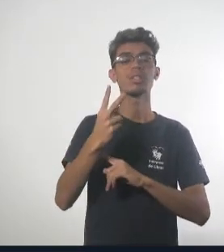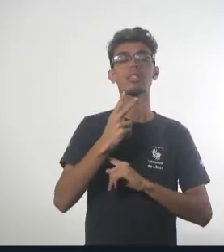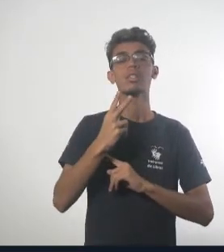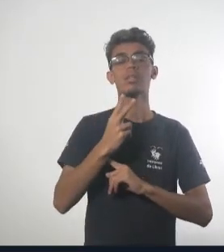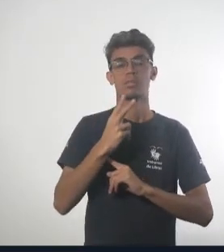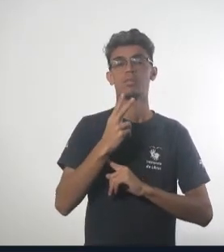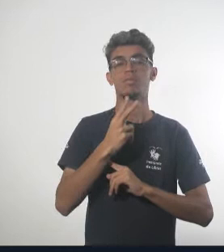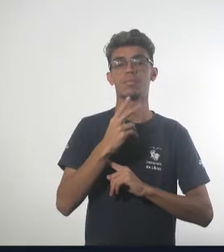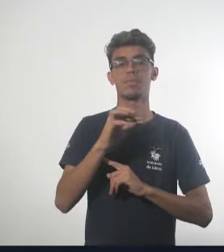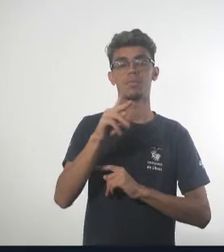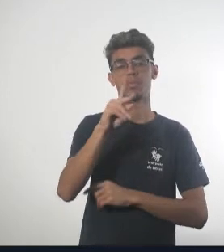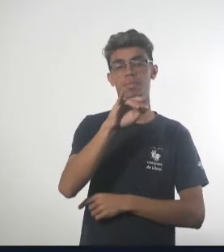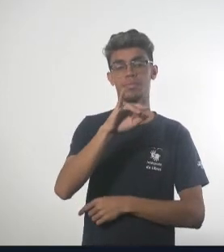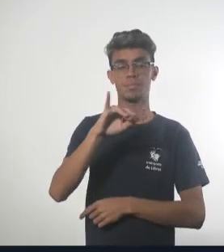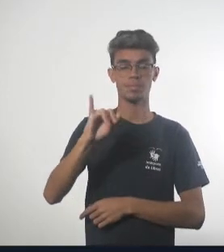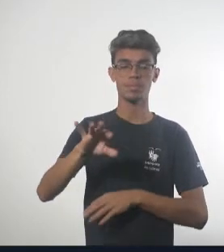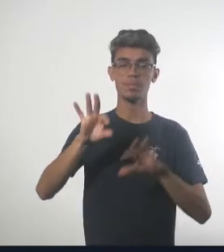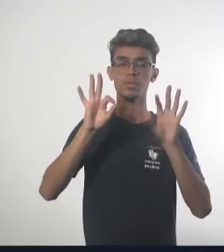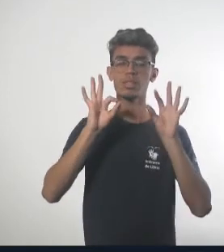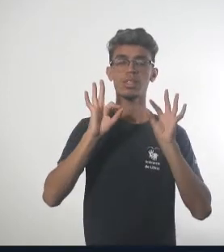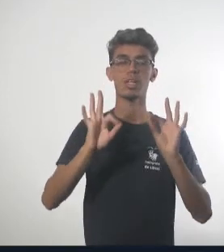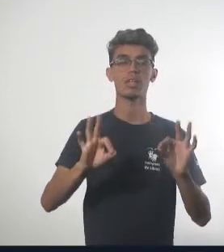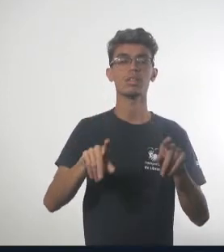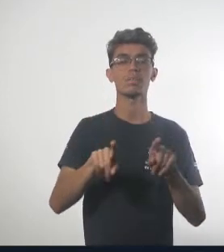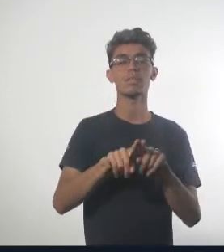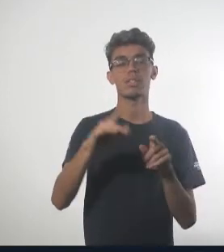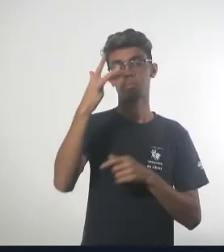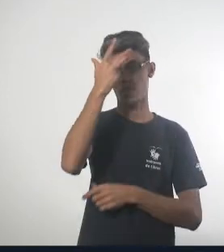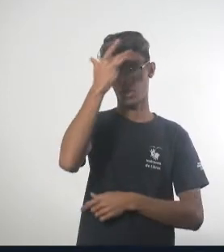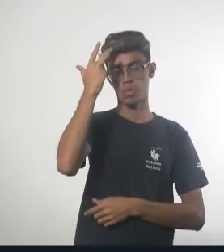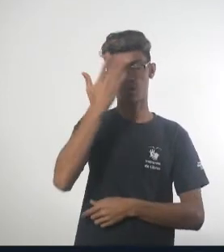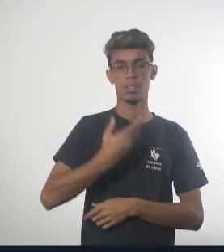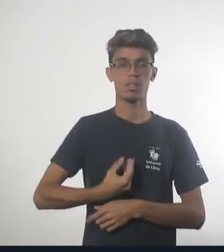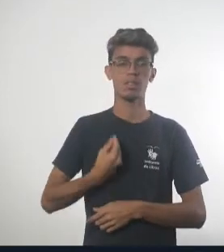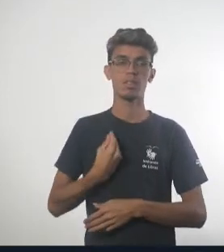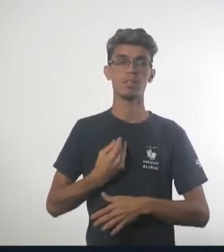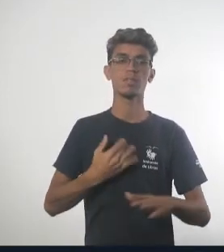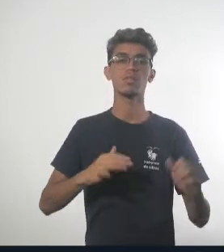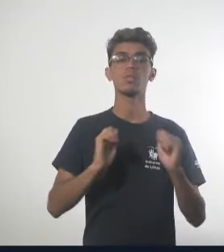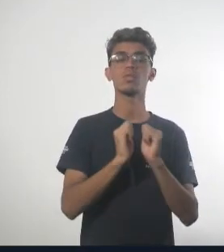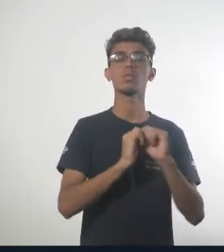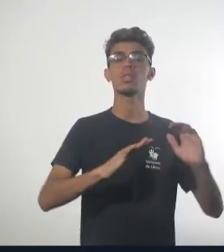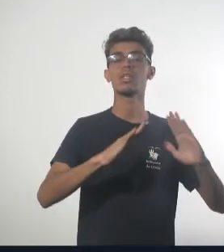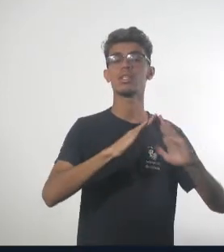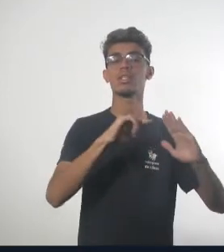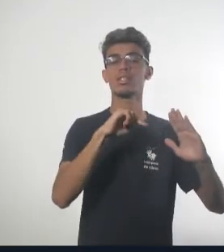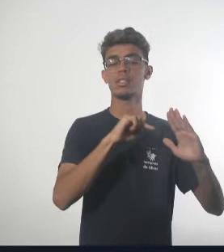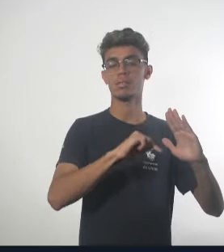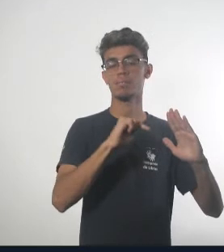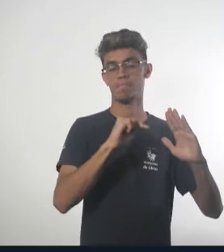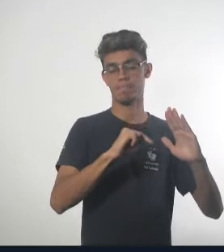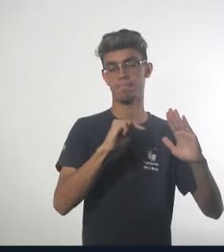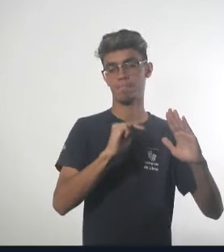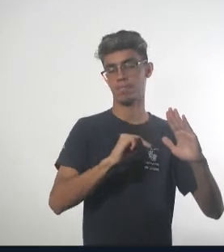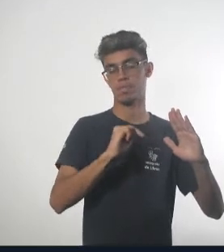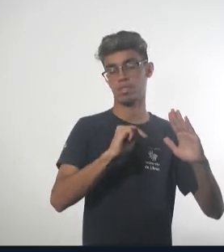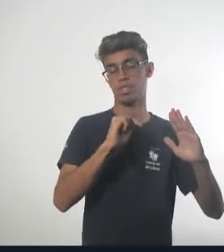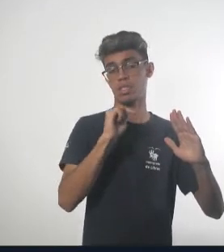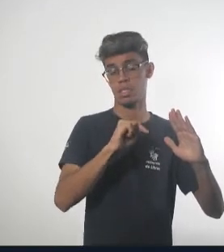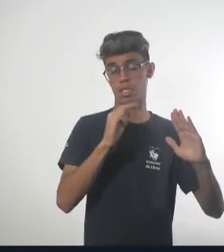forma adequada. E também as pessoas residentes no mesmo domicílio. Então, as pessoas que residem na mesma casa de um caso